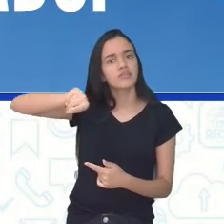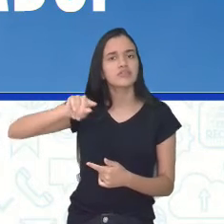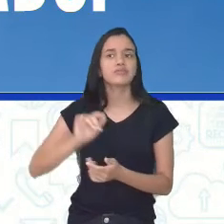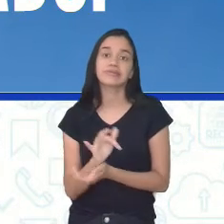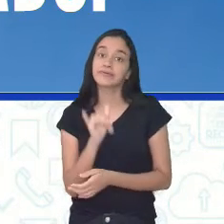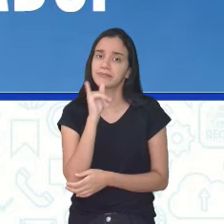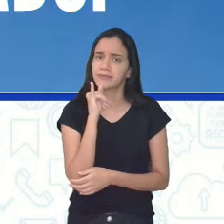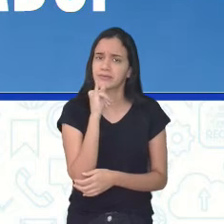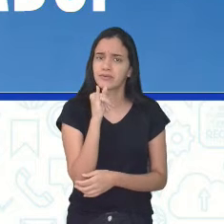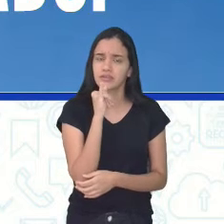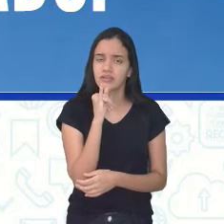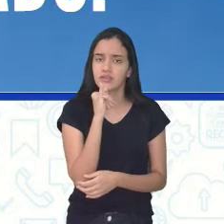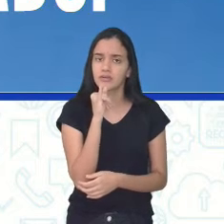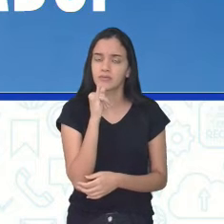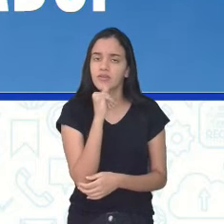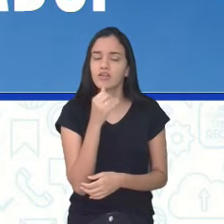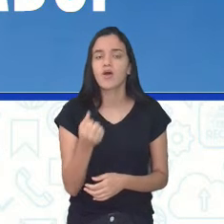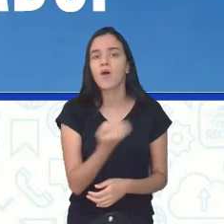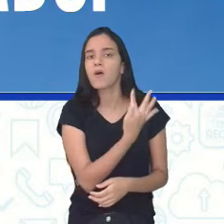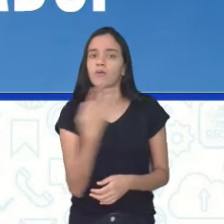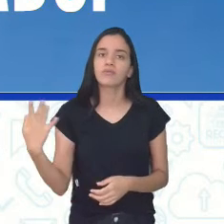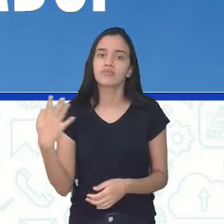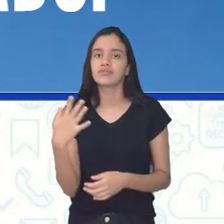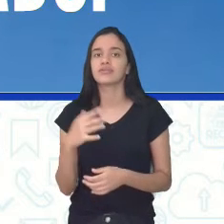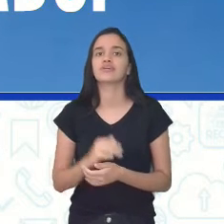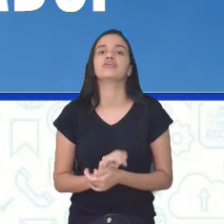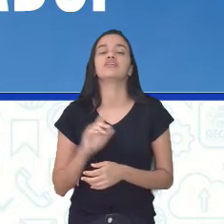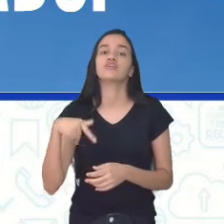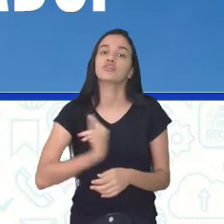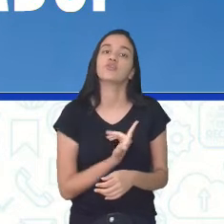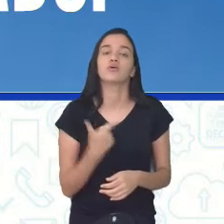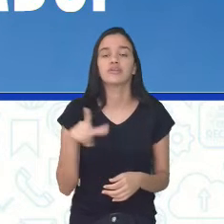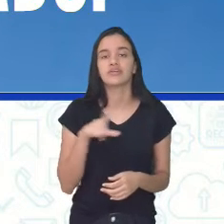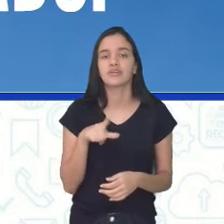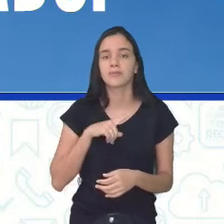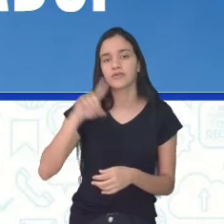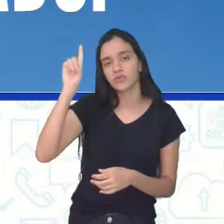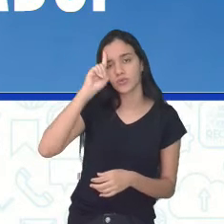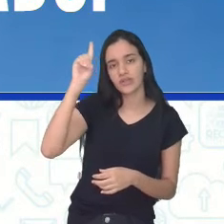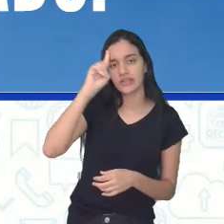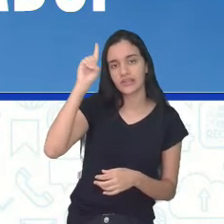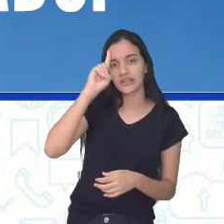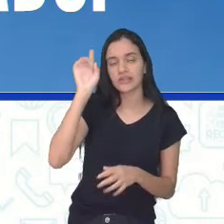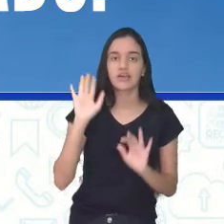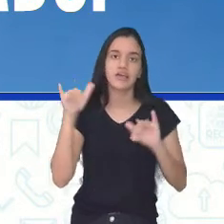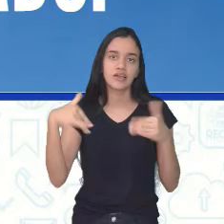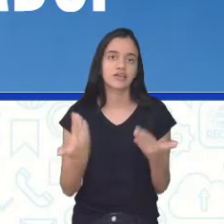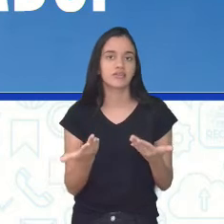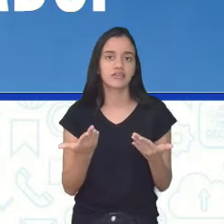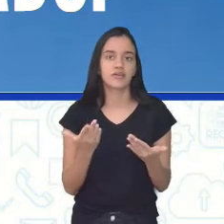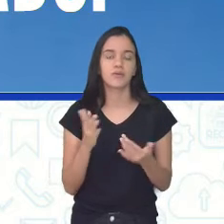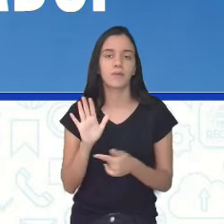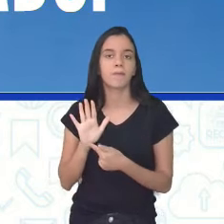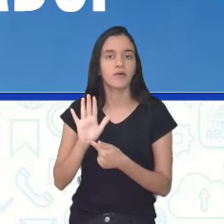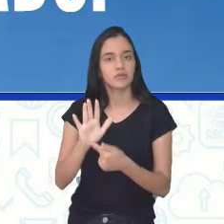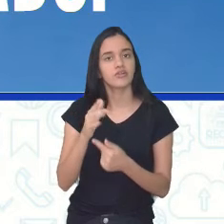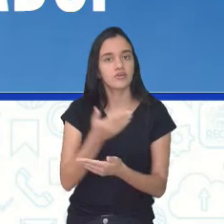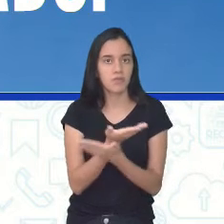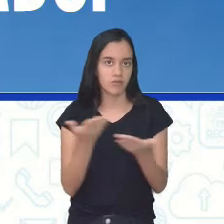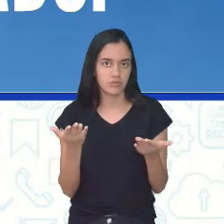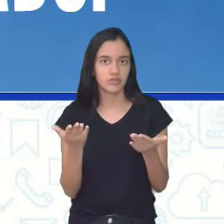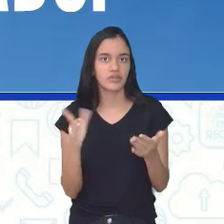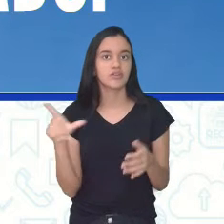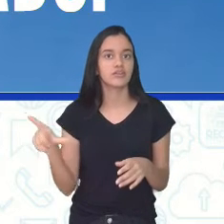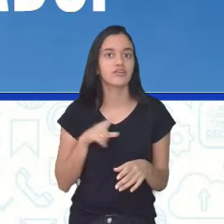um exemplo, numa quantidade, numa infinidade que nós temos aí no dia a dia. Então, apontando aqui para vocês,